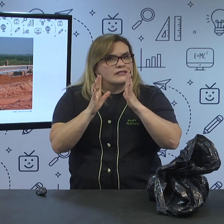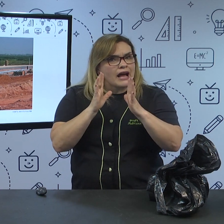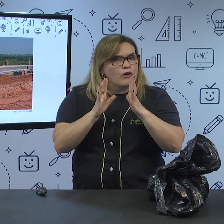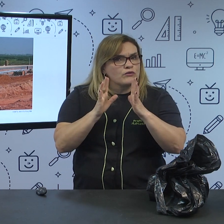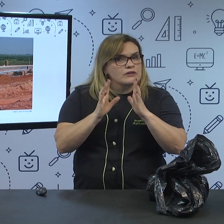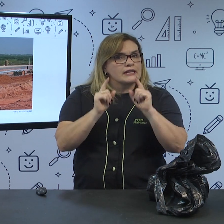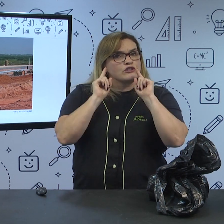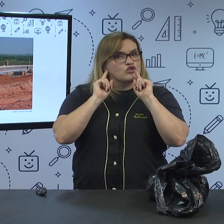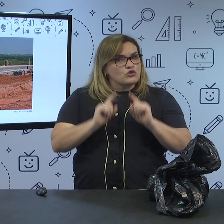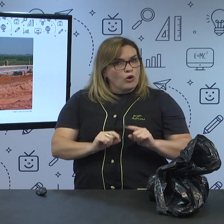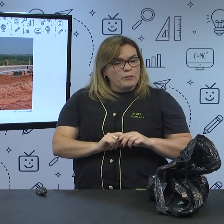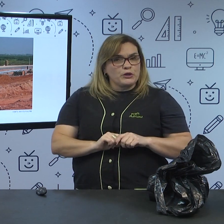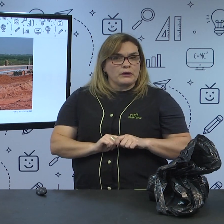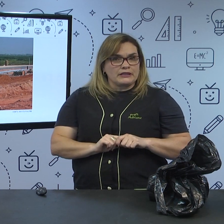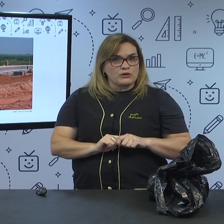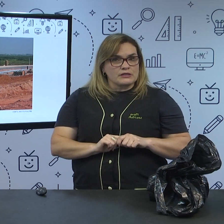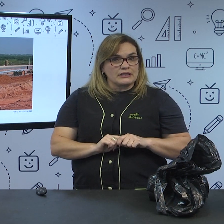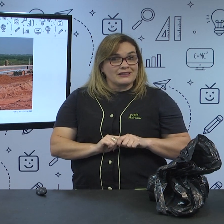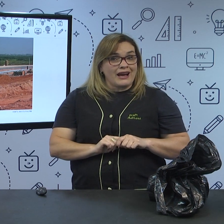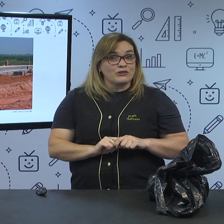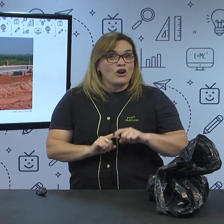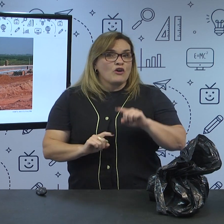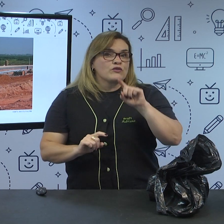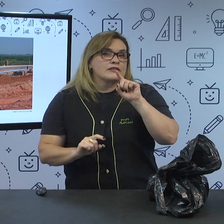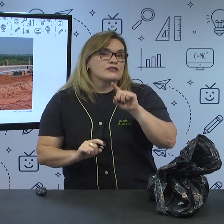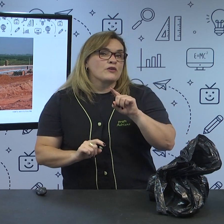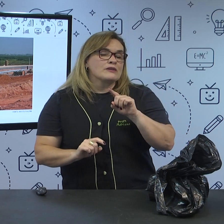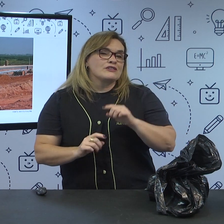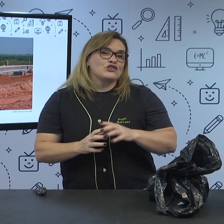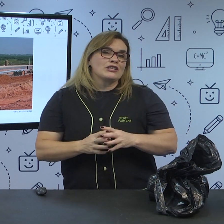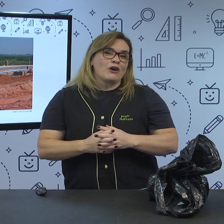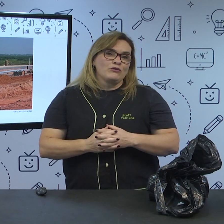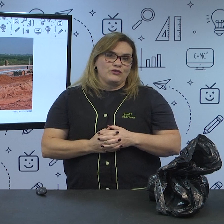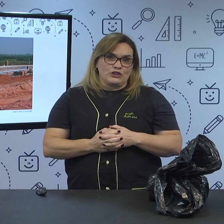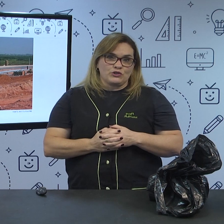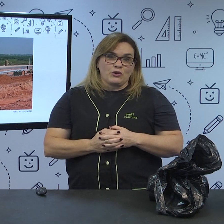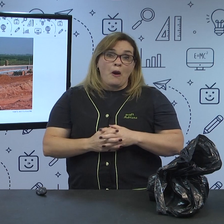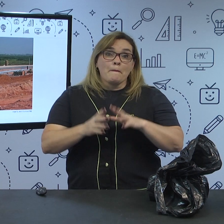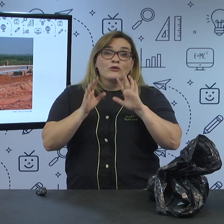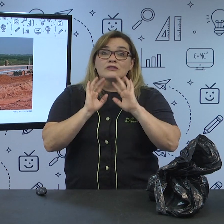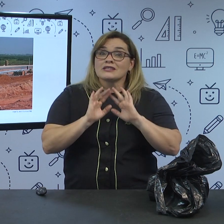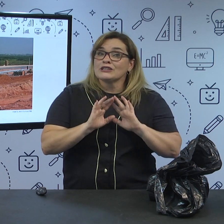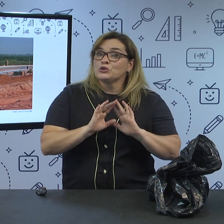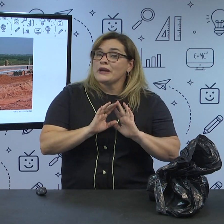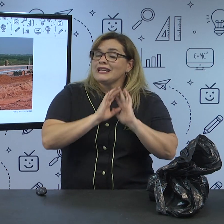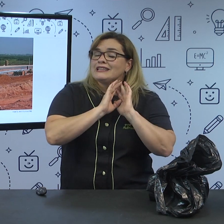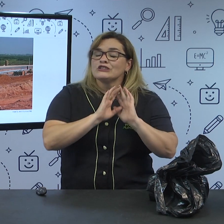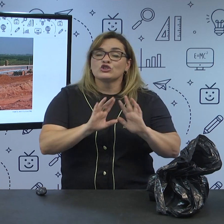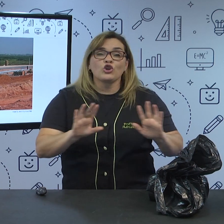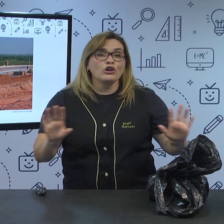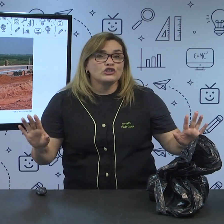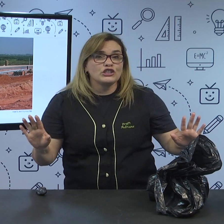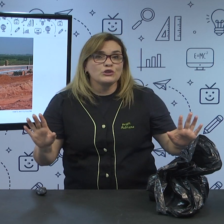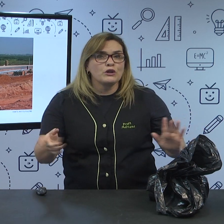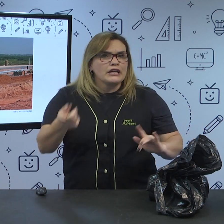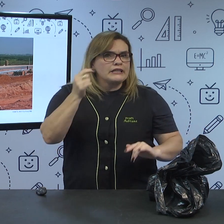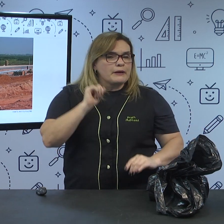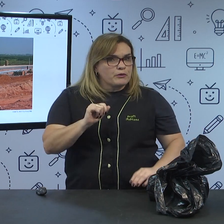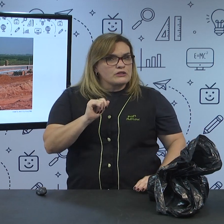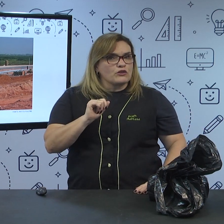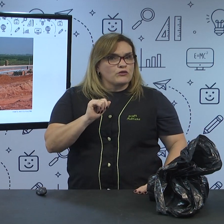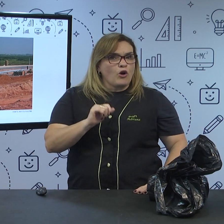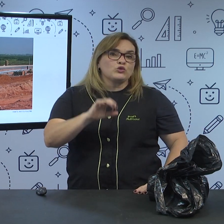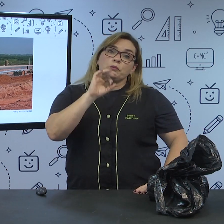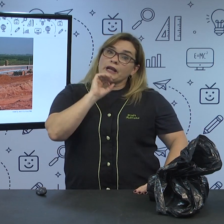de eu conversar com vocês sobre o aterro sanitário, vocês vão assistir a um vídeo mostrando ele todinho